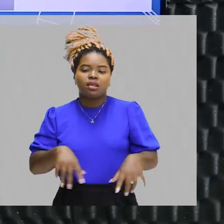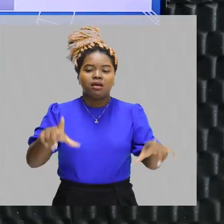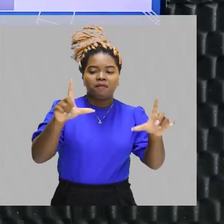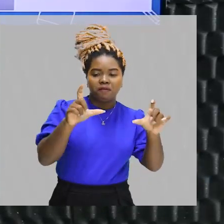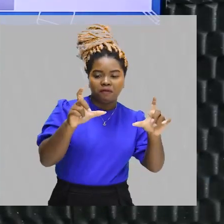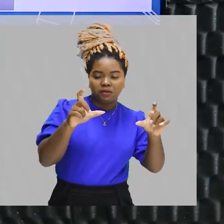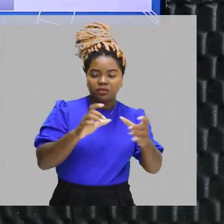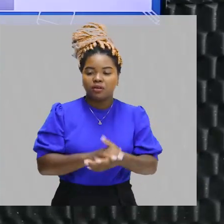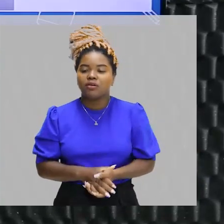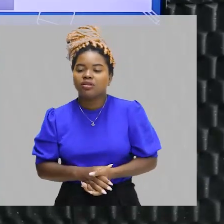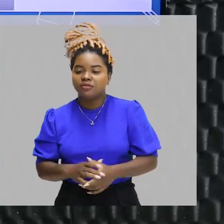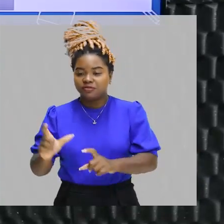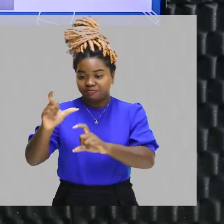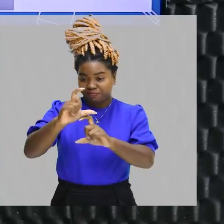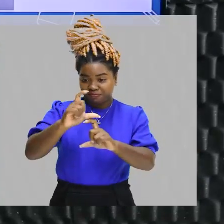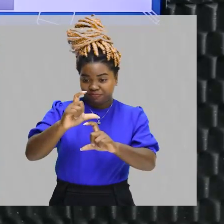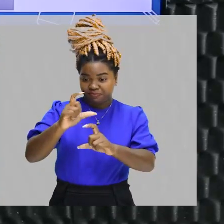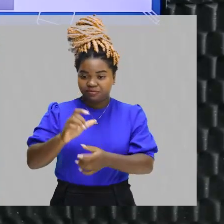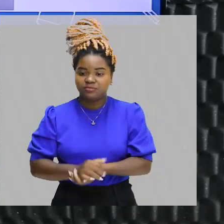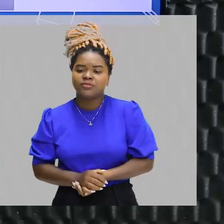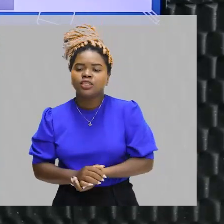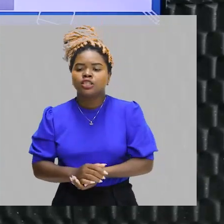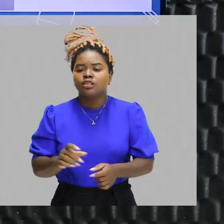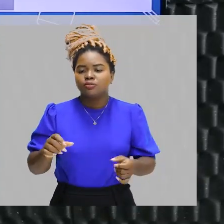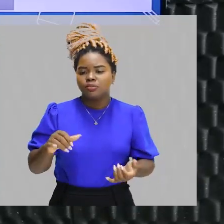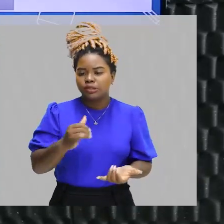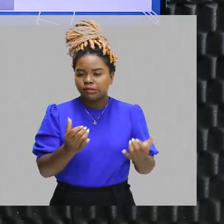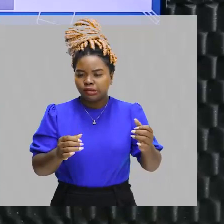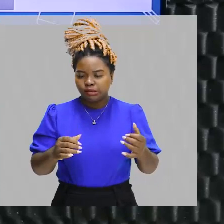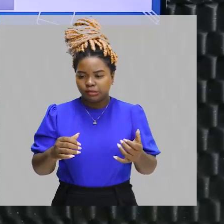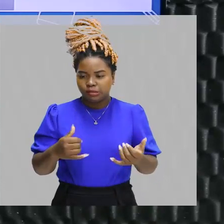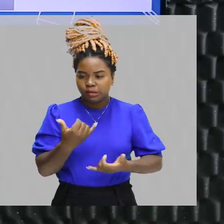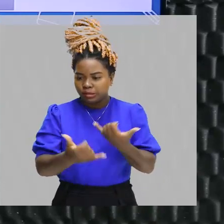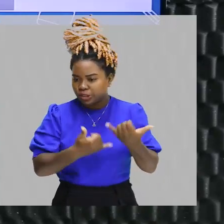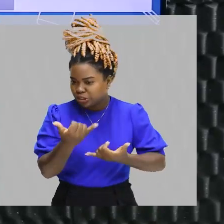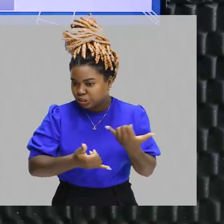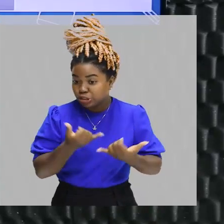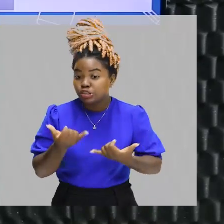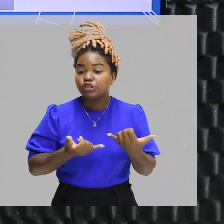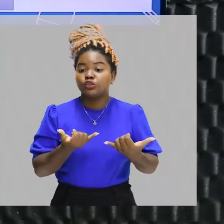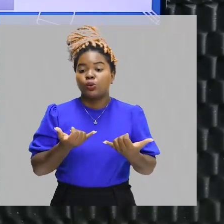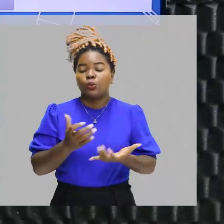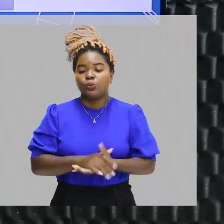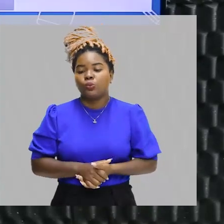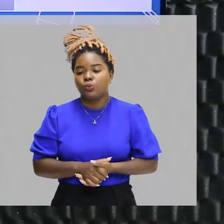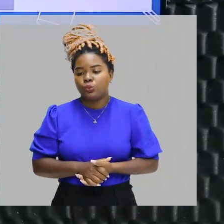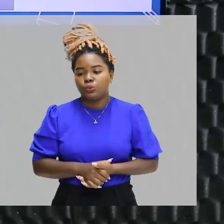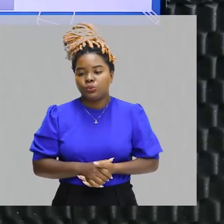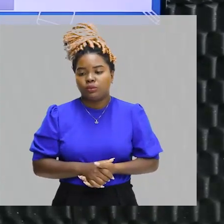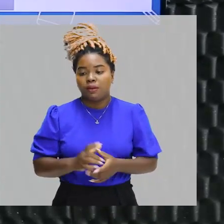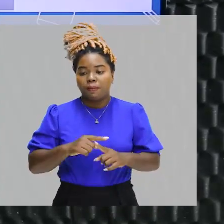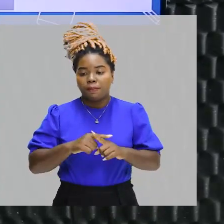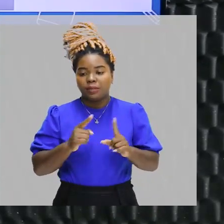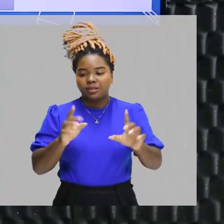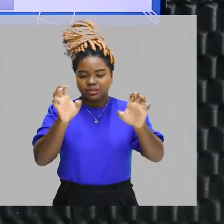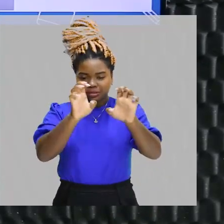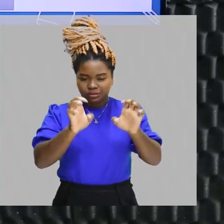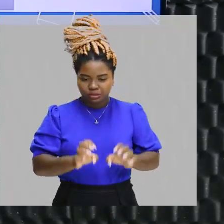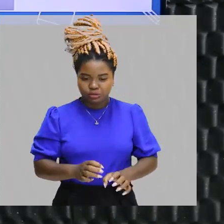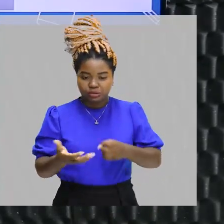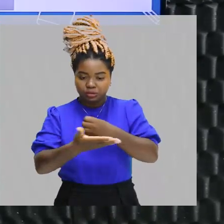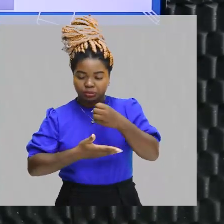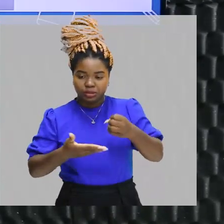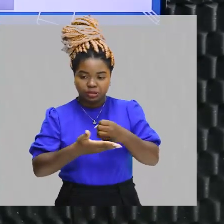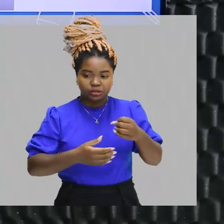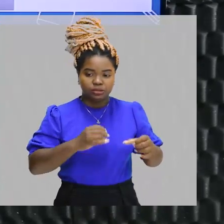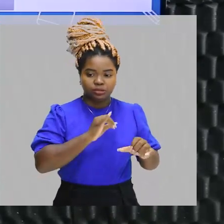em quadrinhos, as HQs, os jogos eletrônicos que são para diversão, mas a base de estruturação, de montagem, mesmo que seja